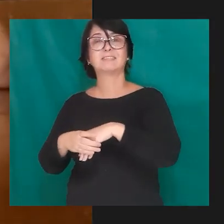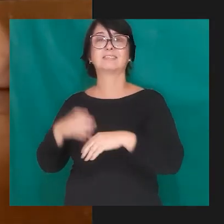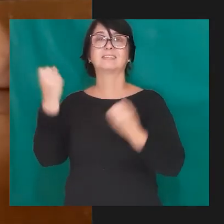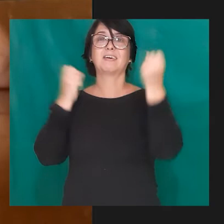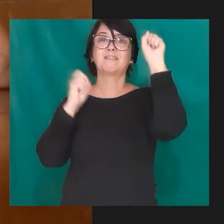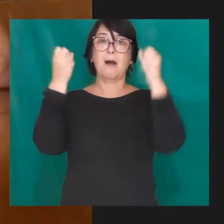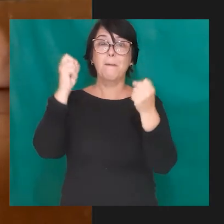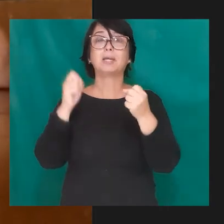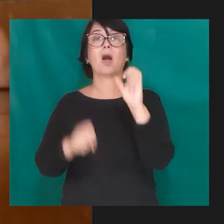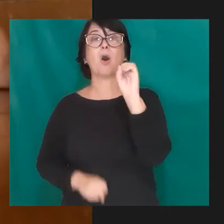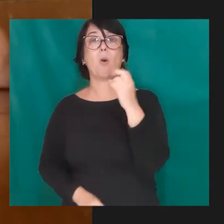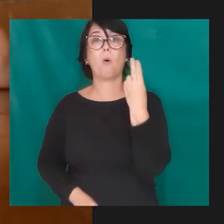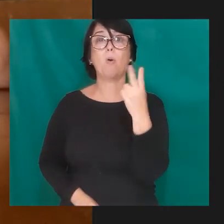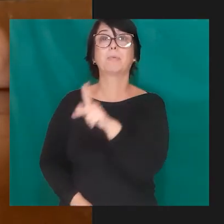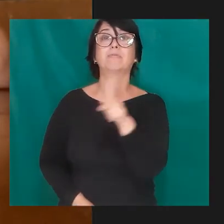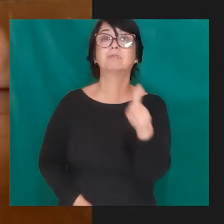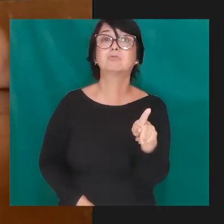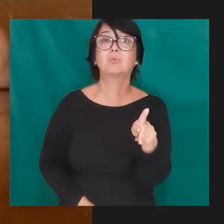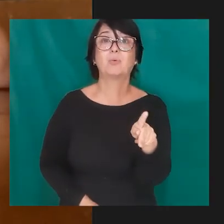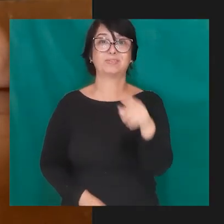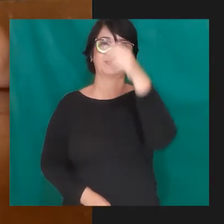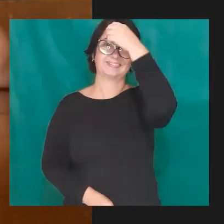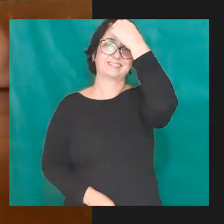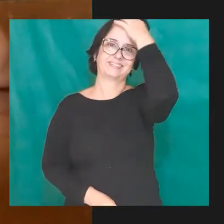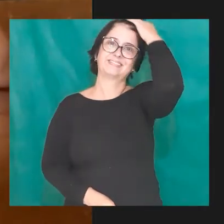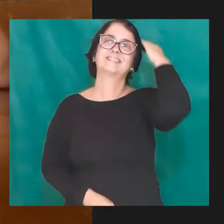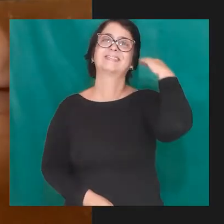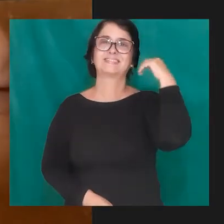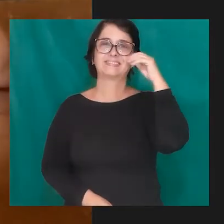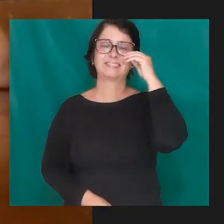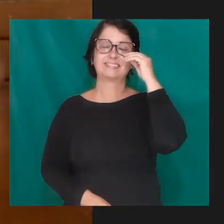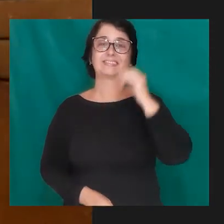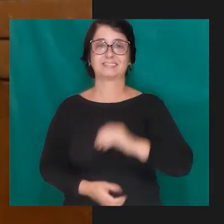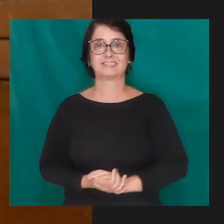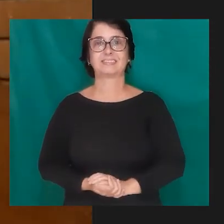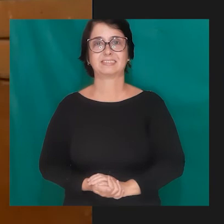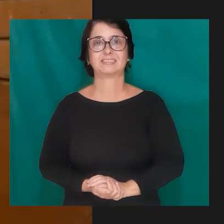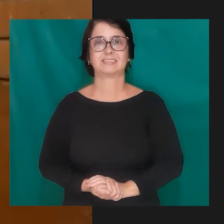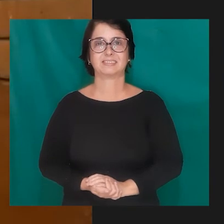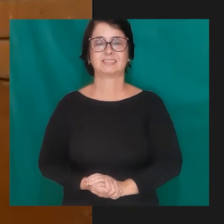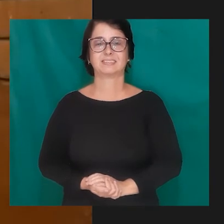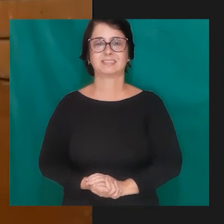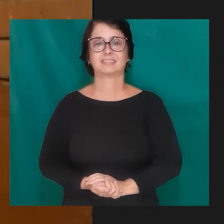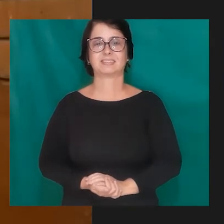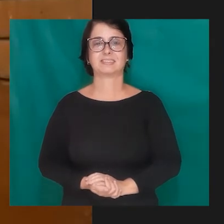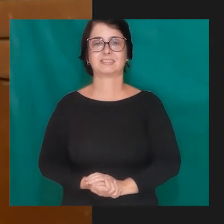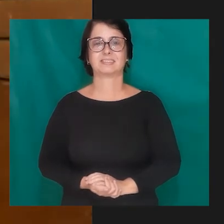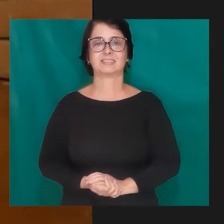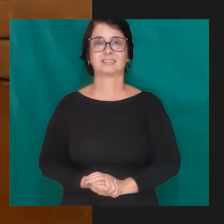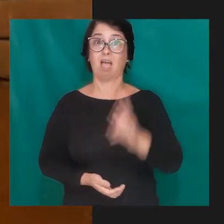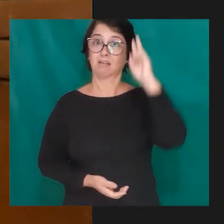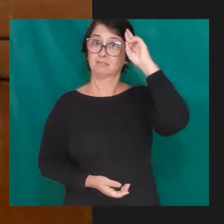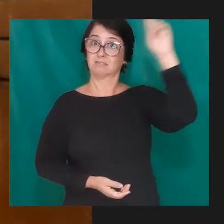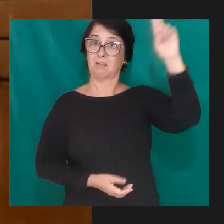como professores, principalmente dentro das próprias unidades onde já existe, e alguns já ficando meio com meio chefe